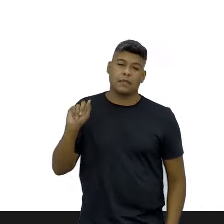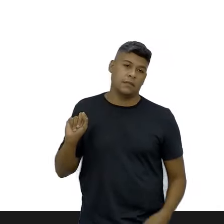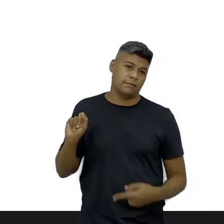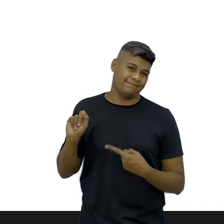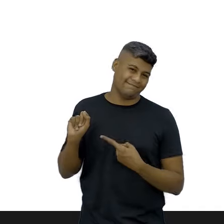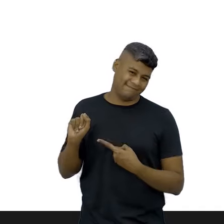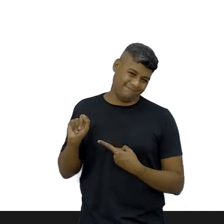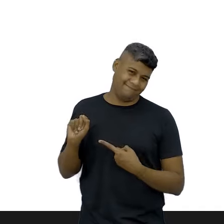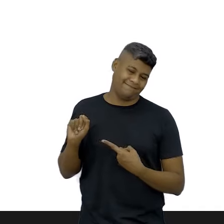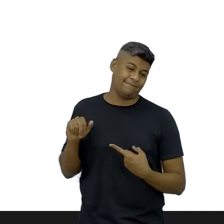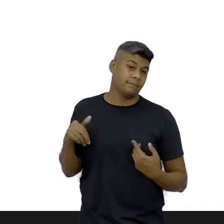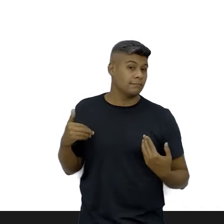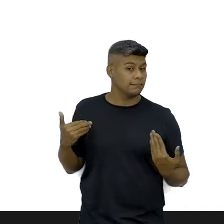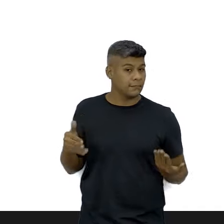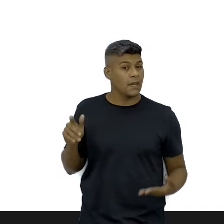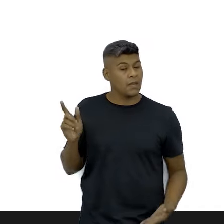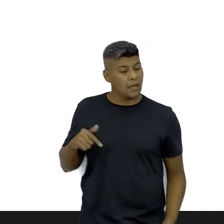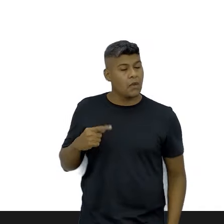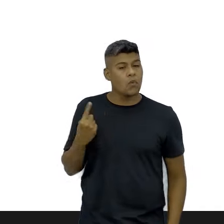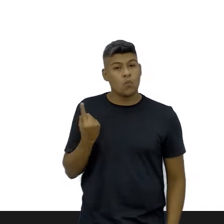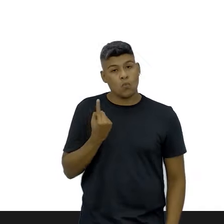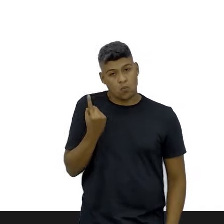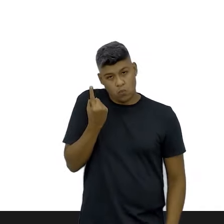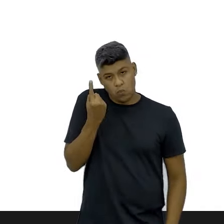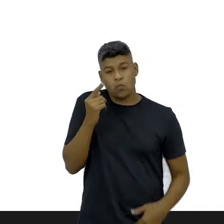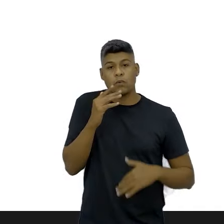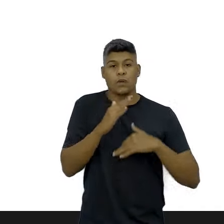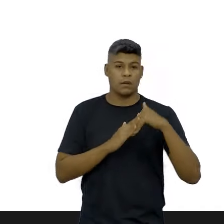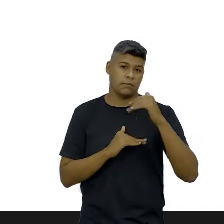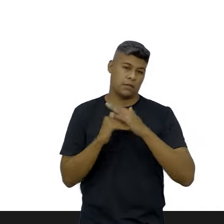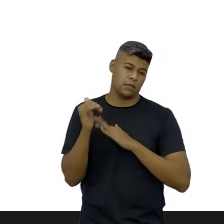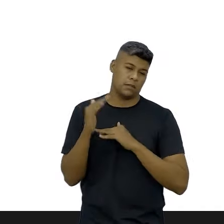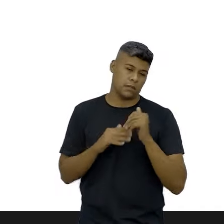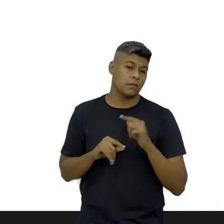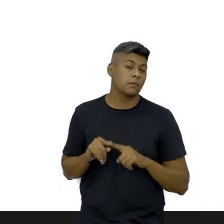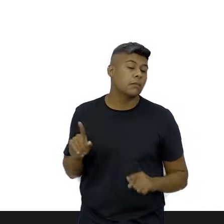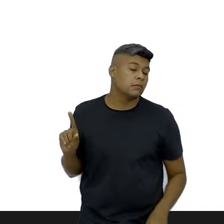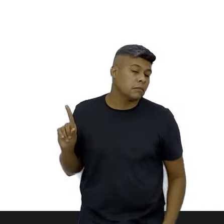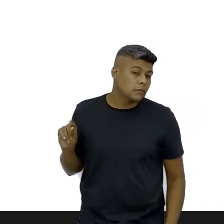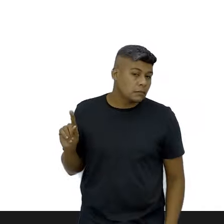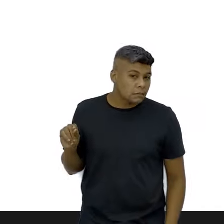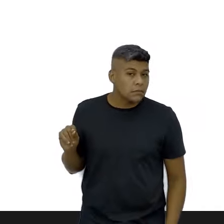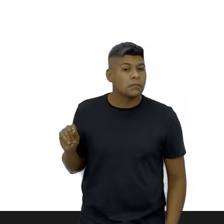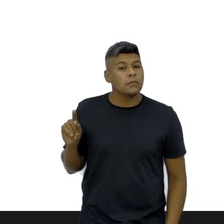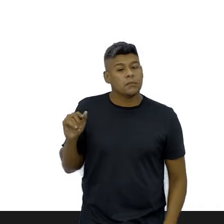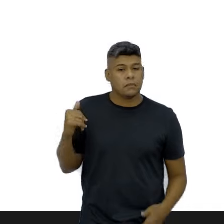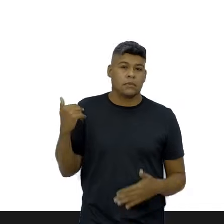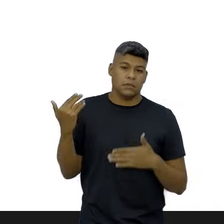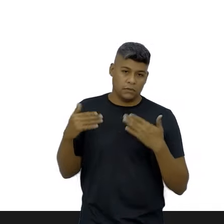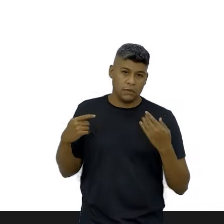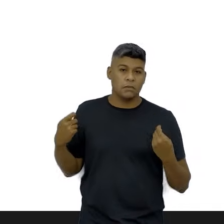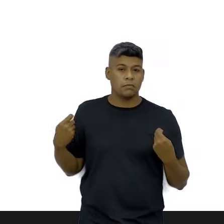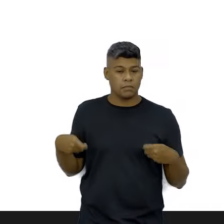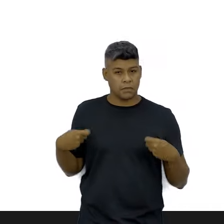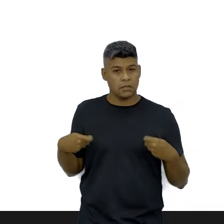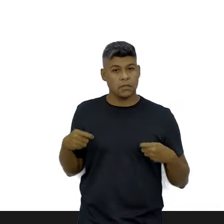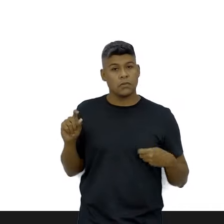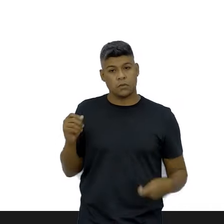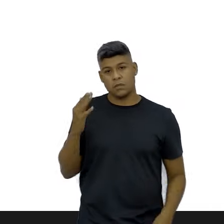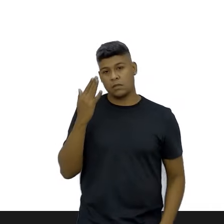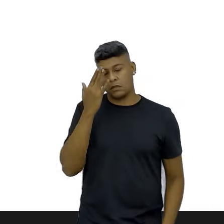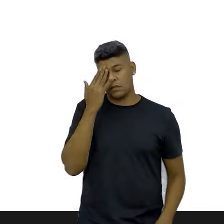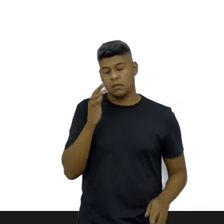Então, é uma única habilidade, né, mas para que ela seja desenvolvida, é necessário